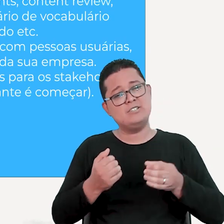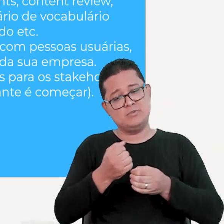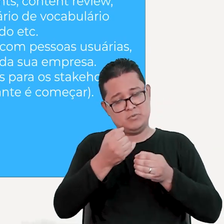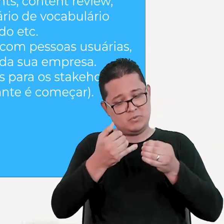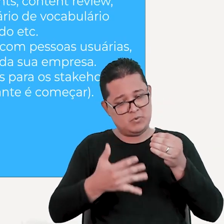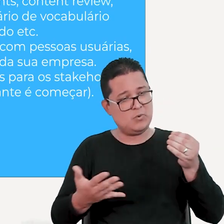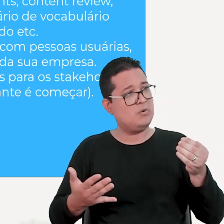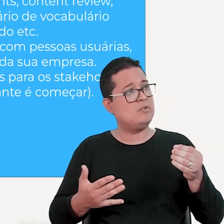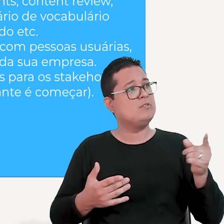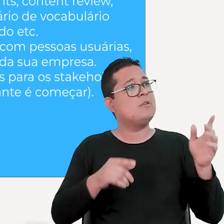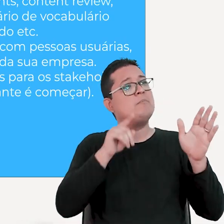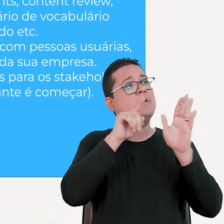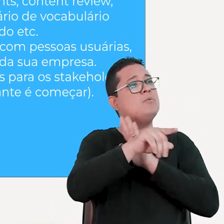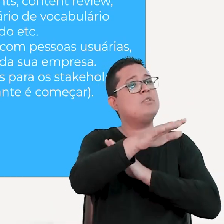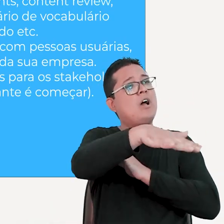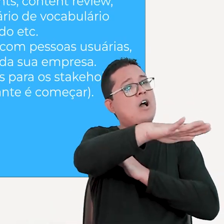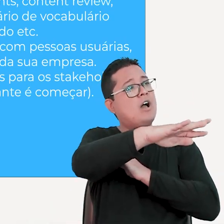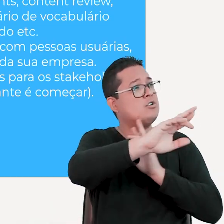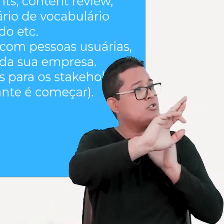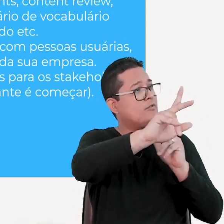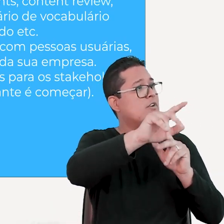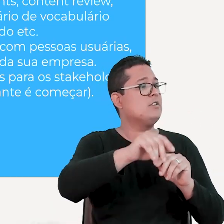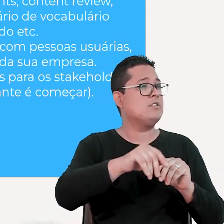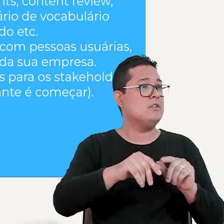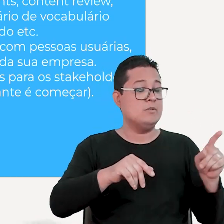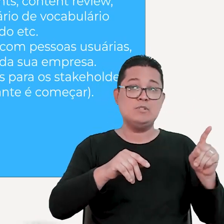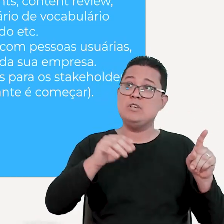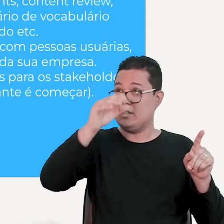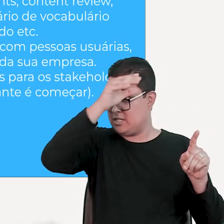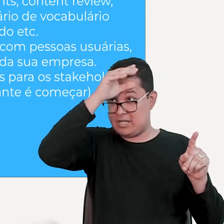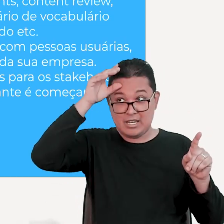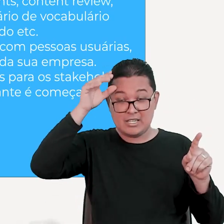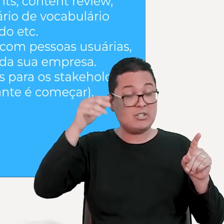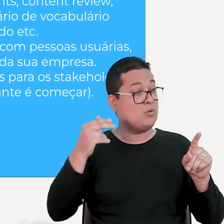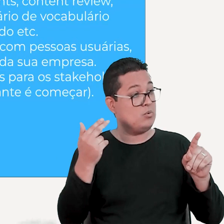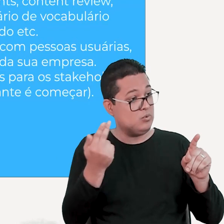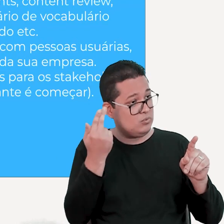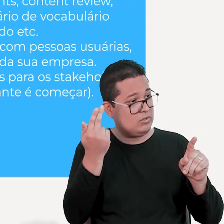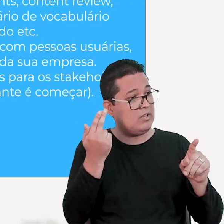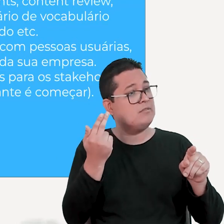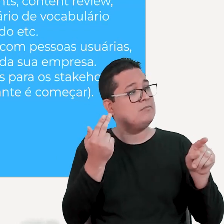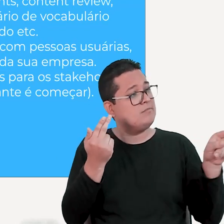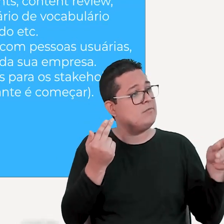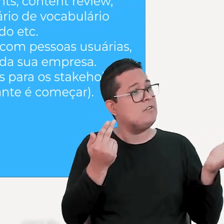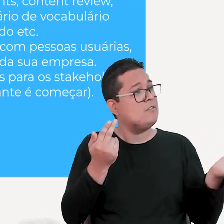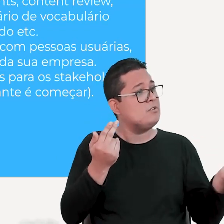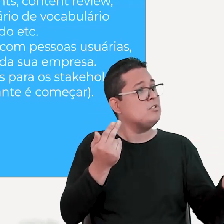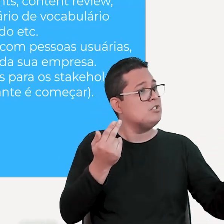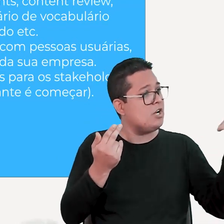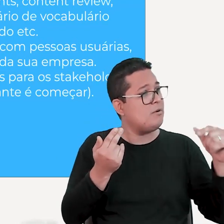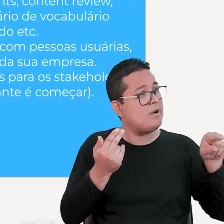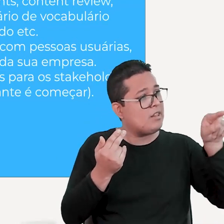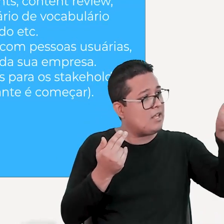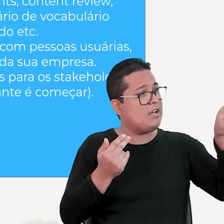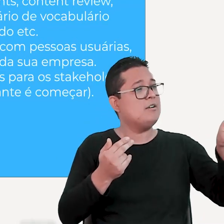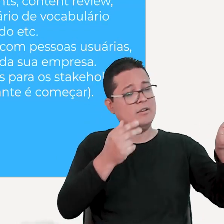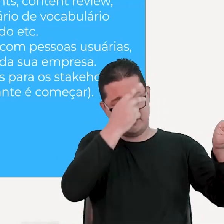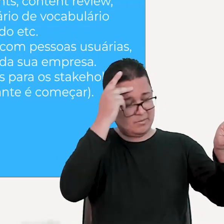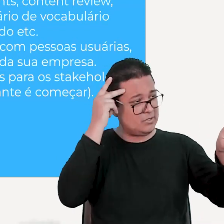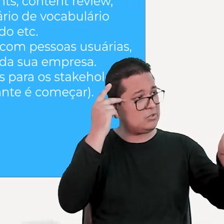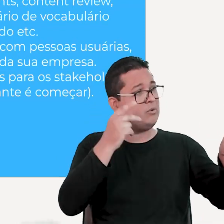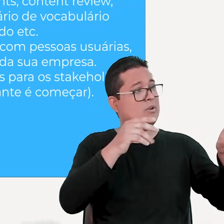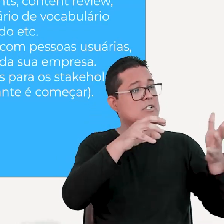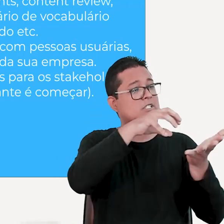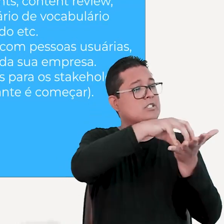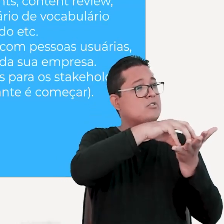se não der para testar com um cliente, teste com pessoas da empresa, mas que não estejam envolvidos, e eu só falava assim, gente, quando que eu